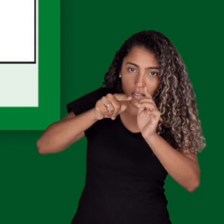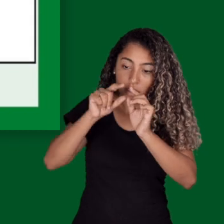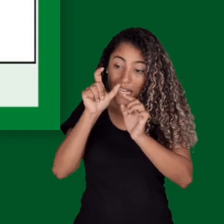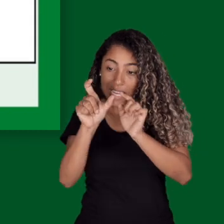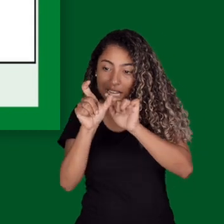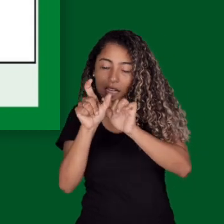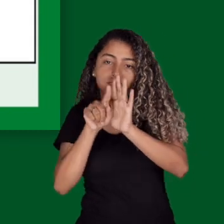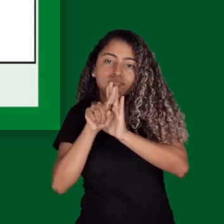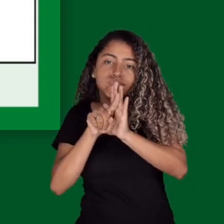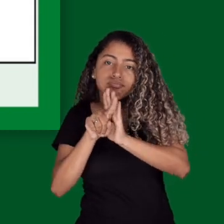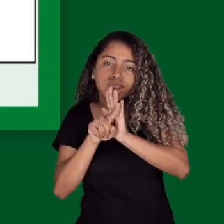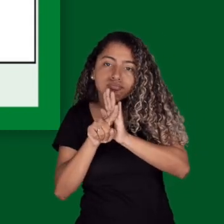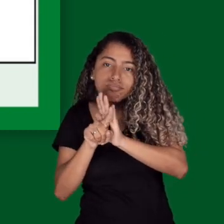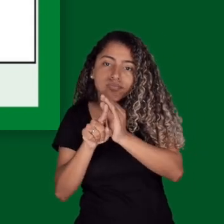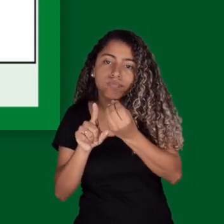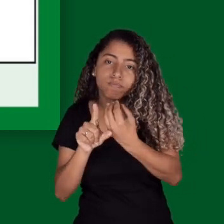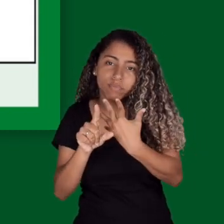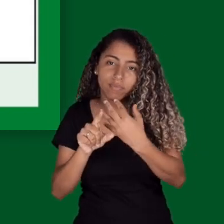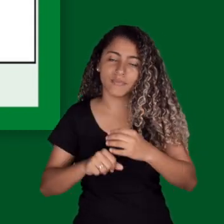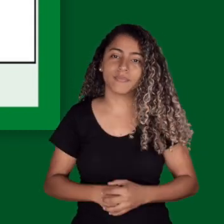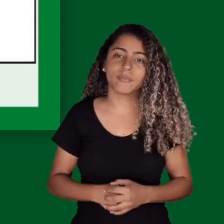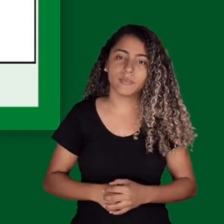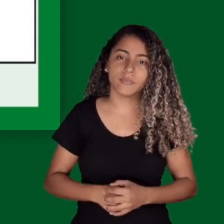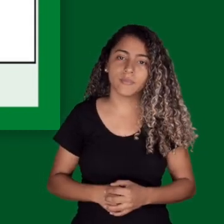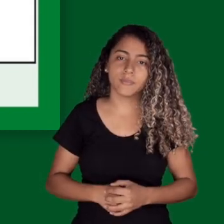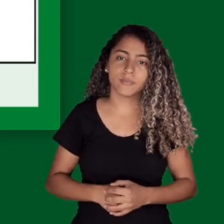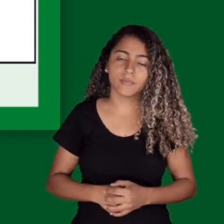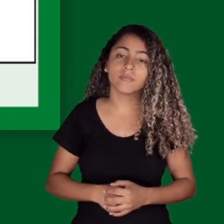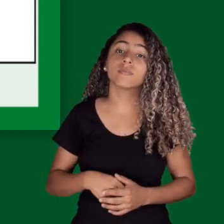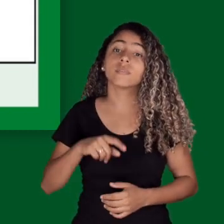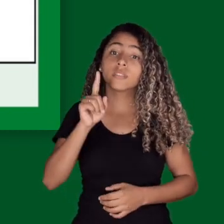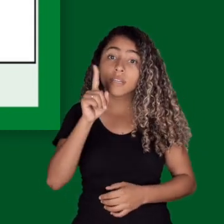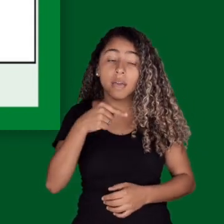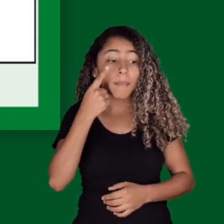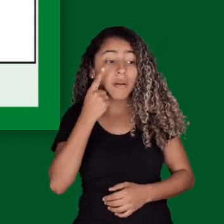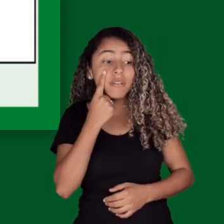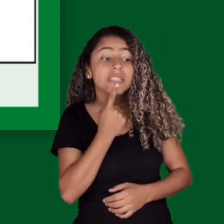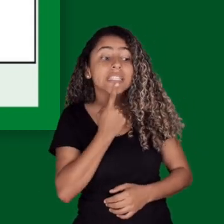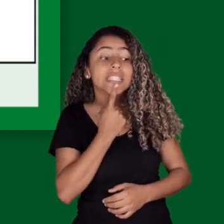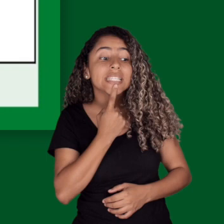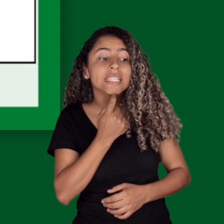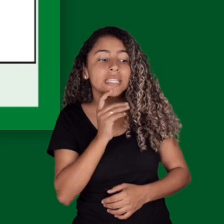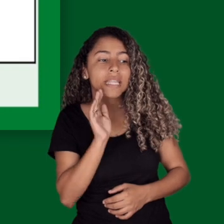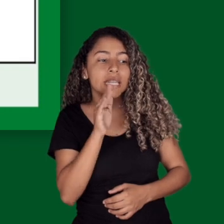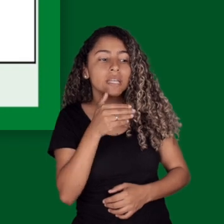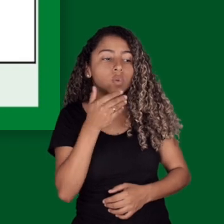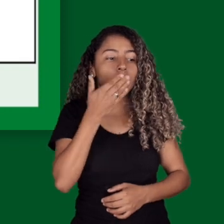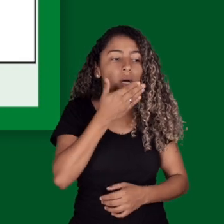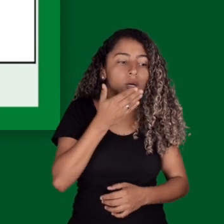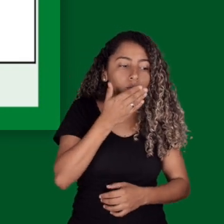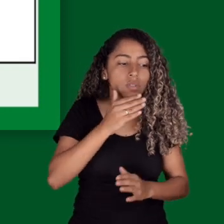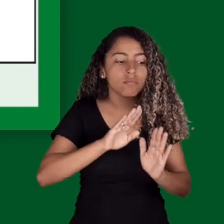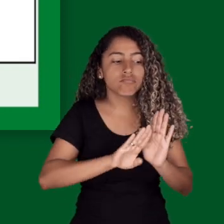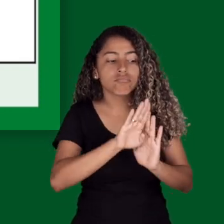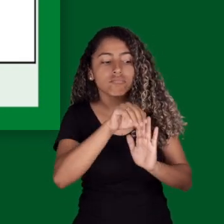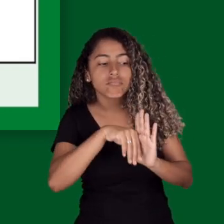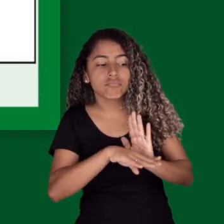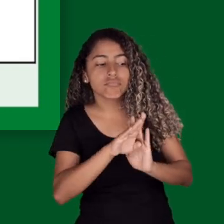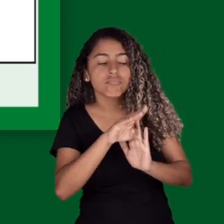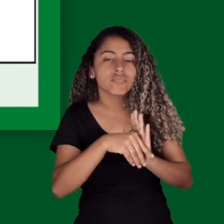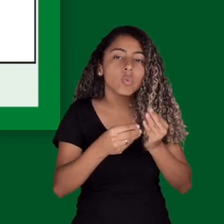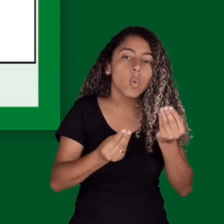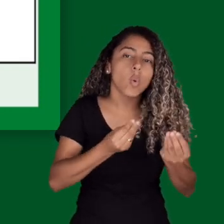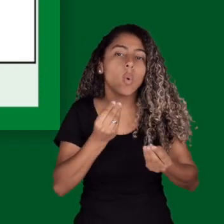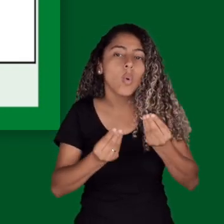do aluno. O objetivo, né, de verificar os níveis de açúcar no sangue em determinado momento